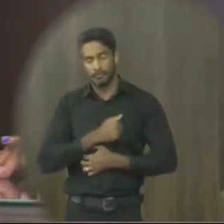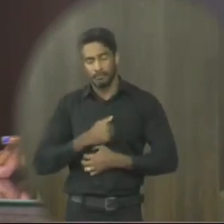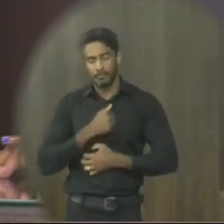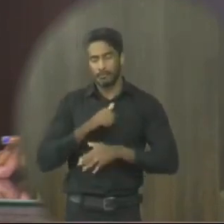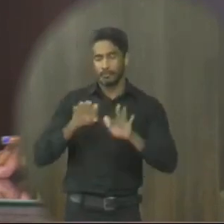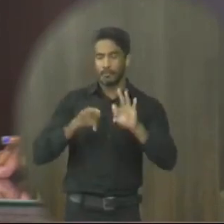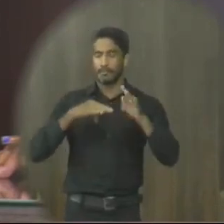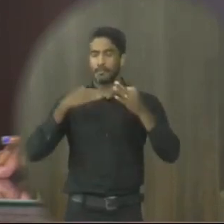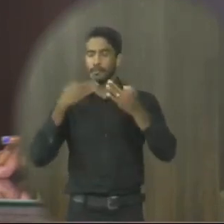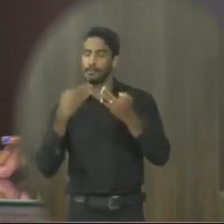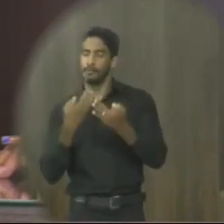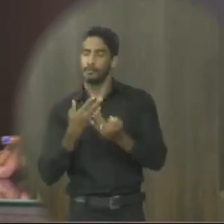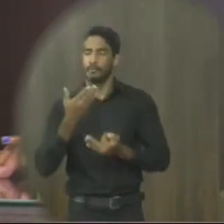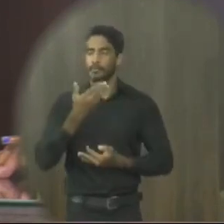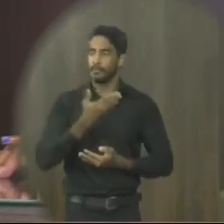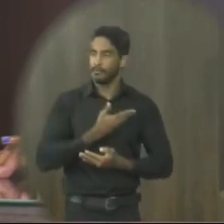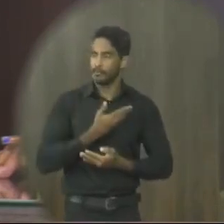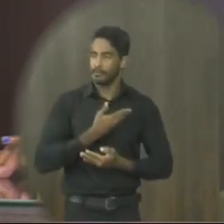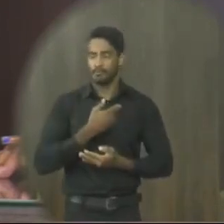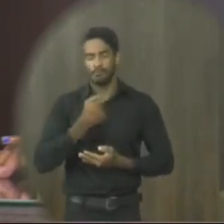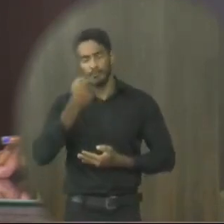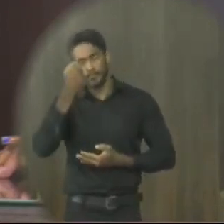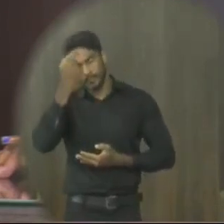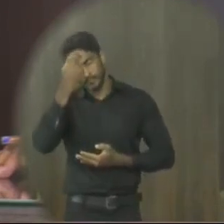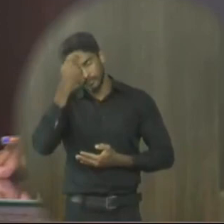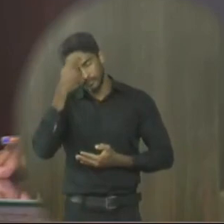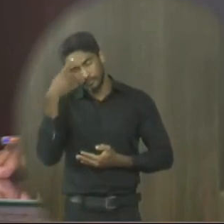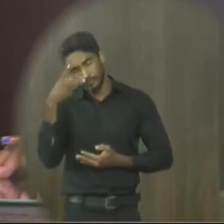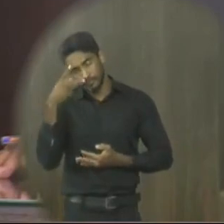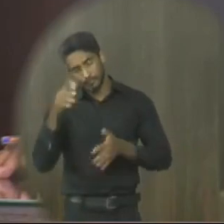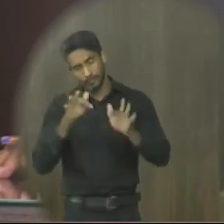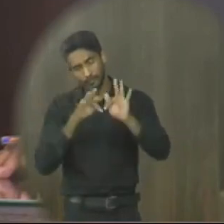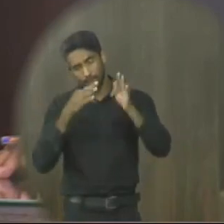familiares e amigos. Requer que seja dada a ciência familiar